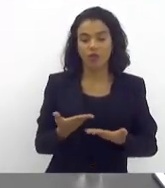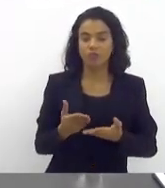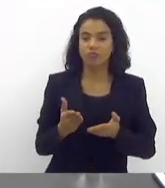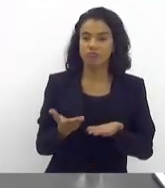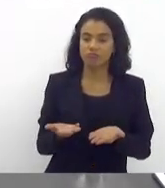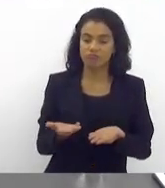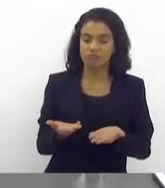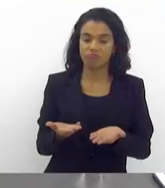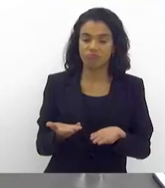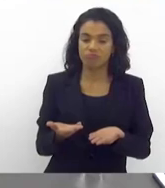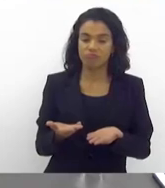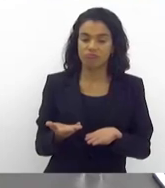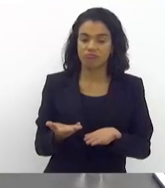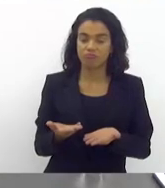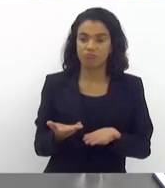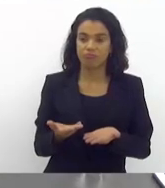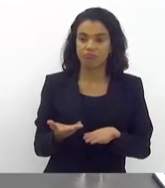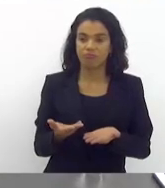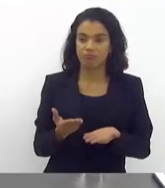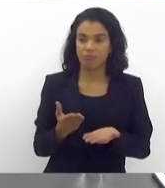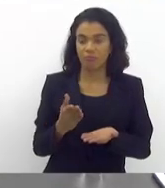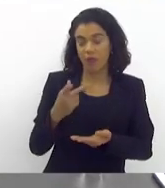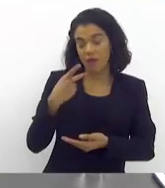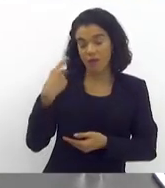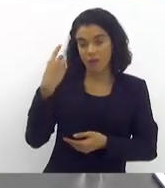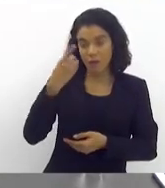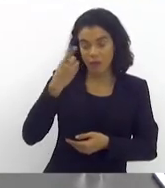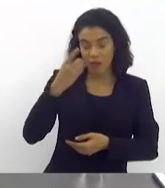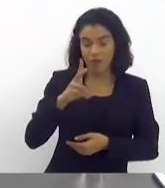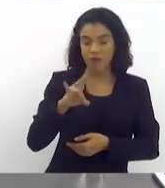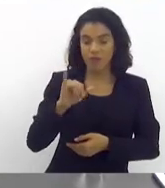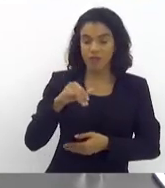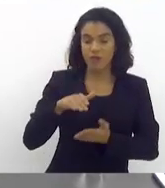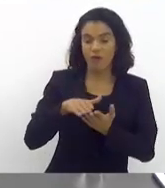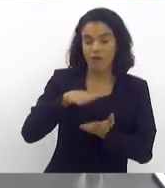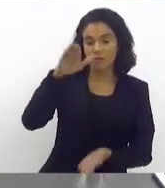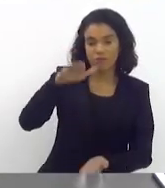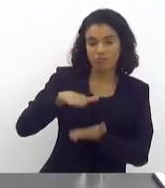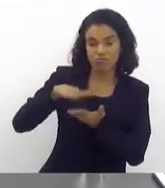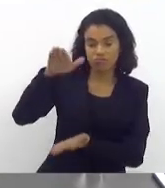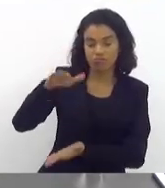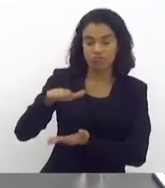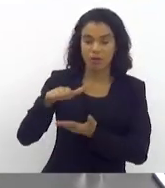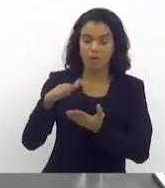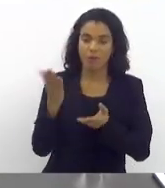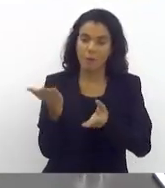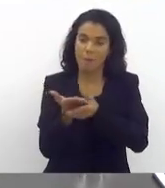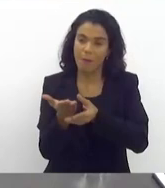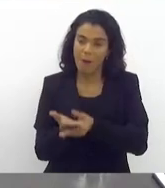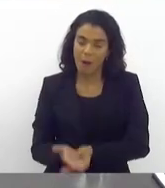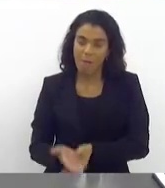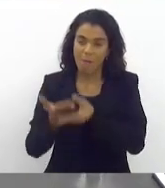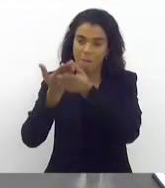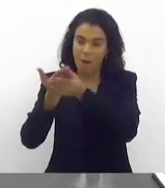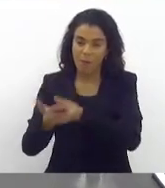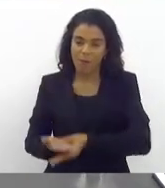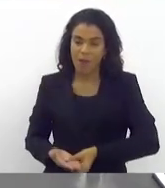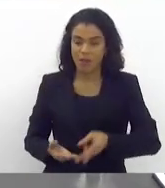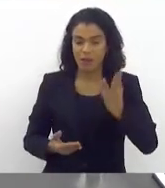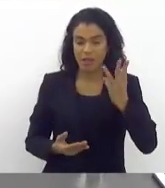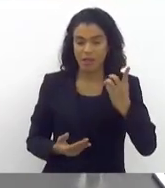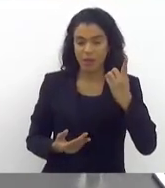colegiado, a questão de ordem levantada pelo deputado Vinícius Cozzolino para votação em bloco dos projetos pertinentes ao item